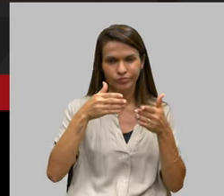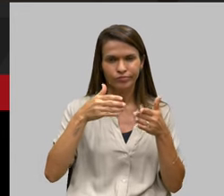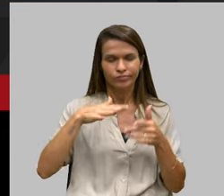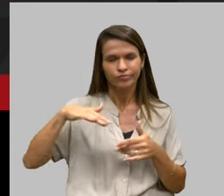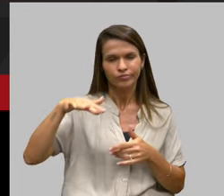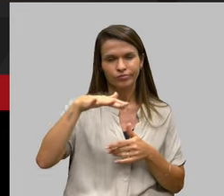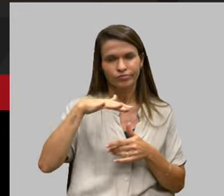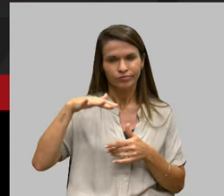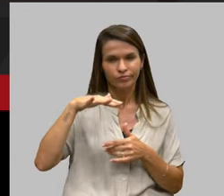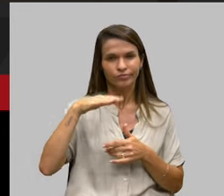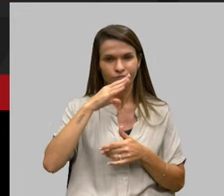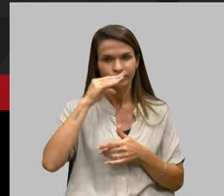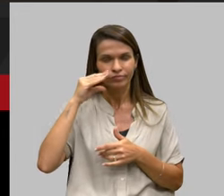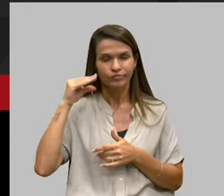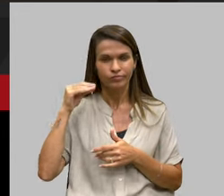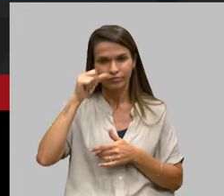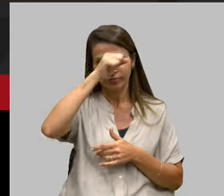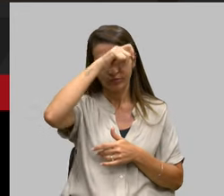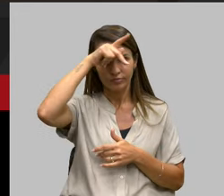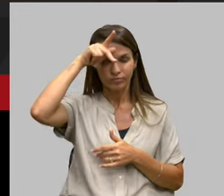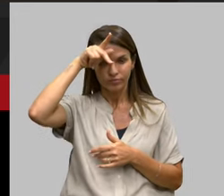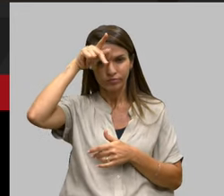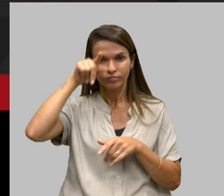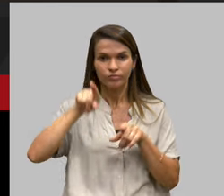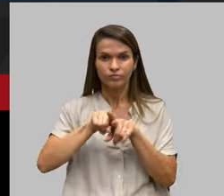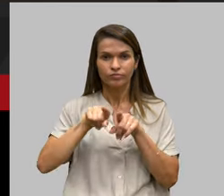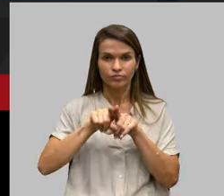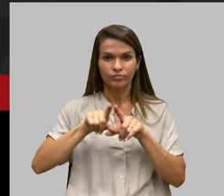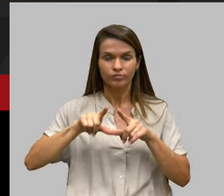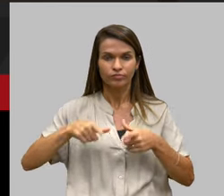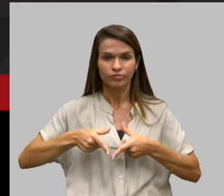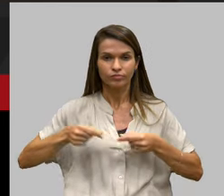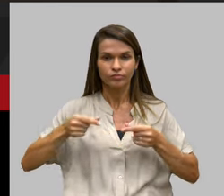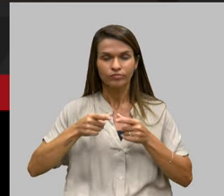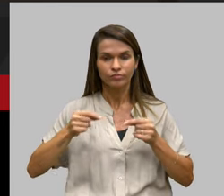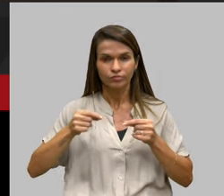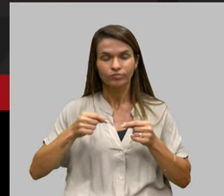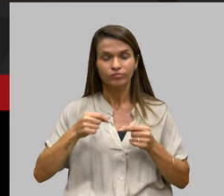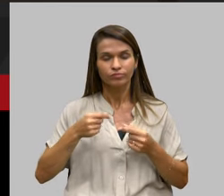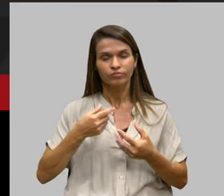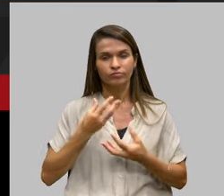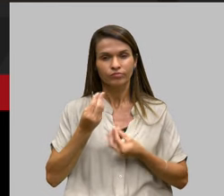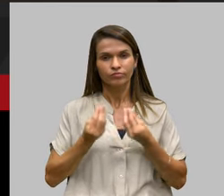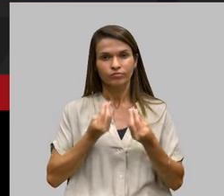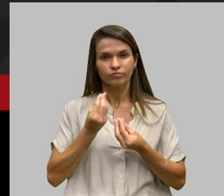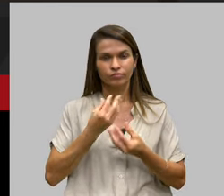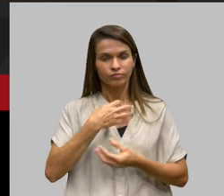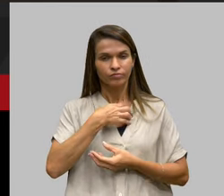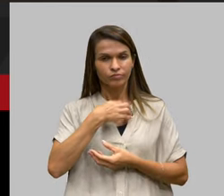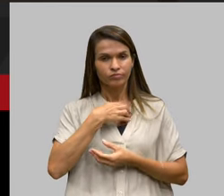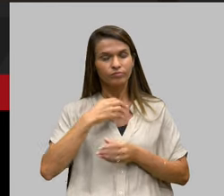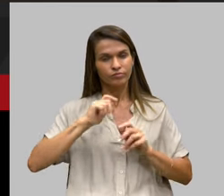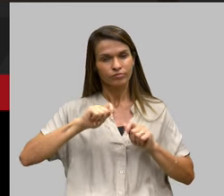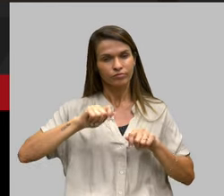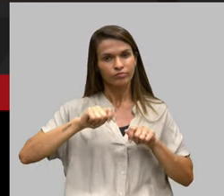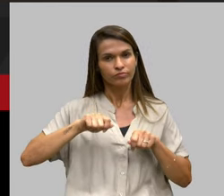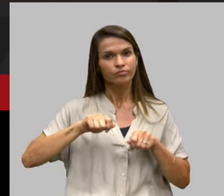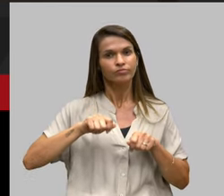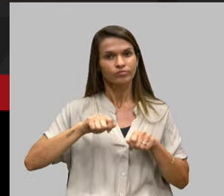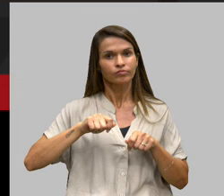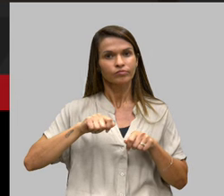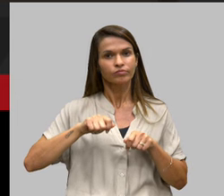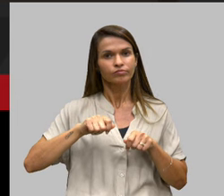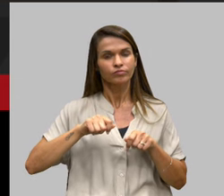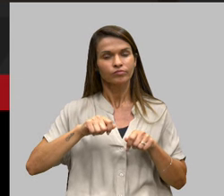União do Distrito Federal e dos territórios e a forma de e condições de provimento dos cargos